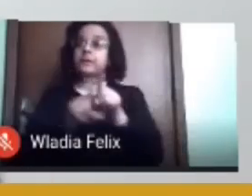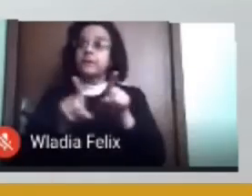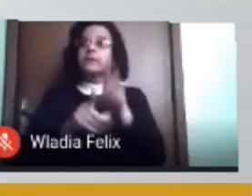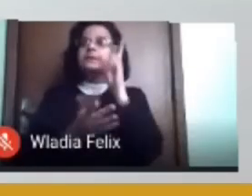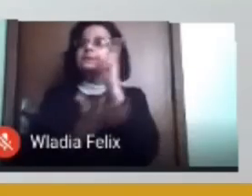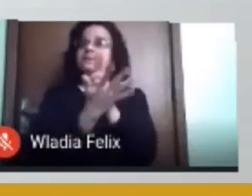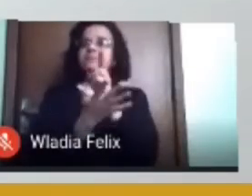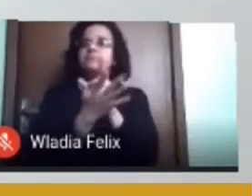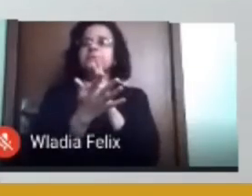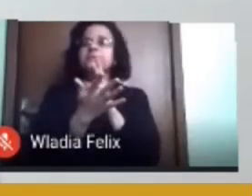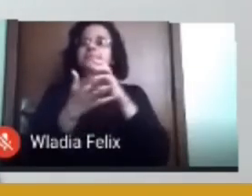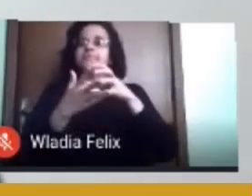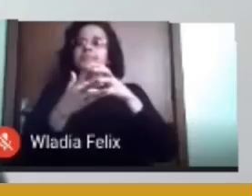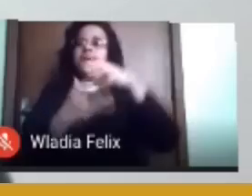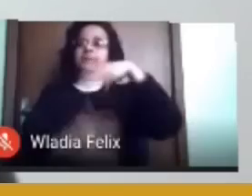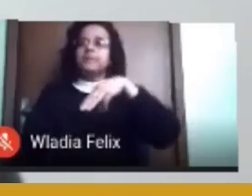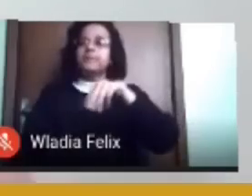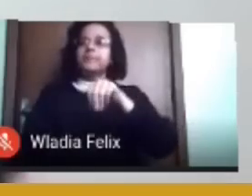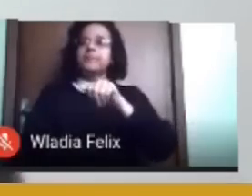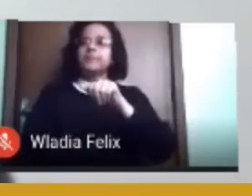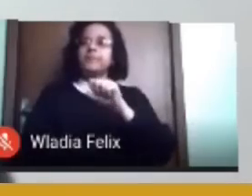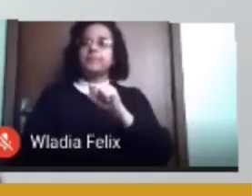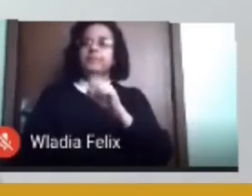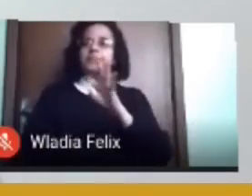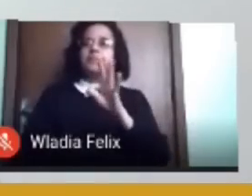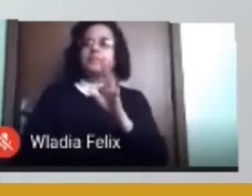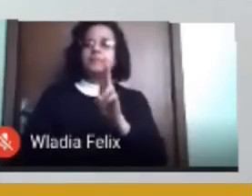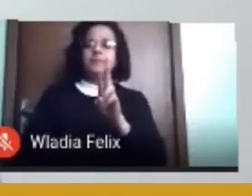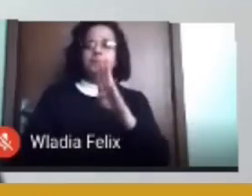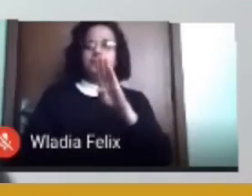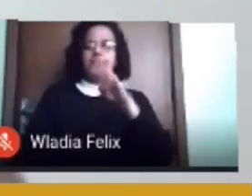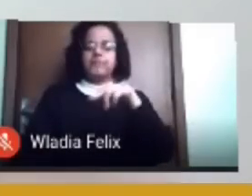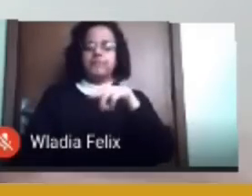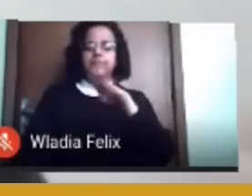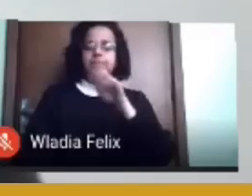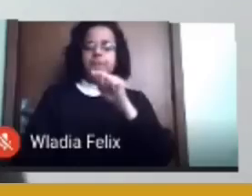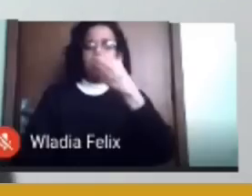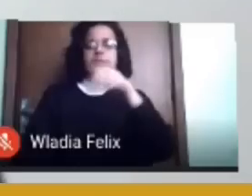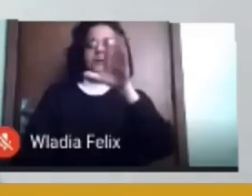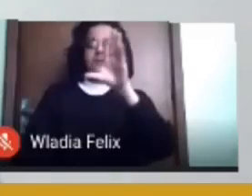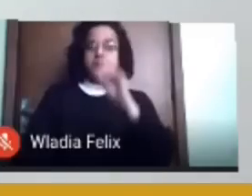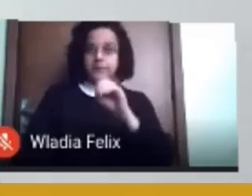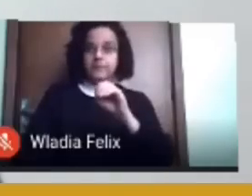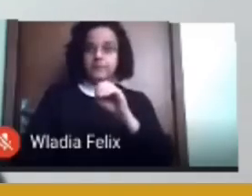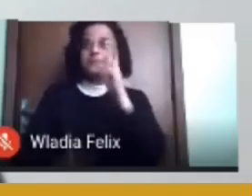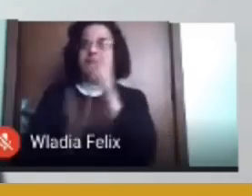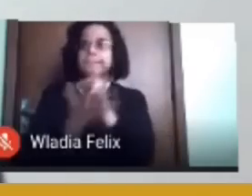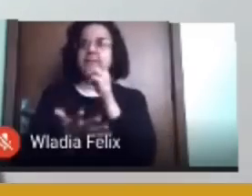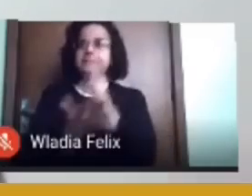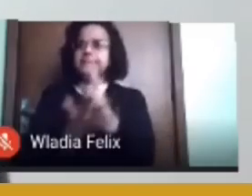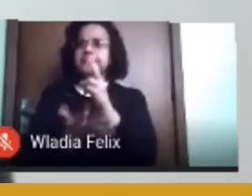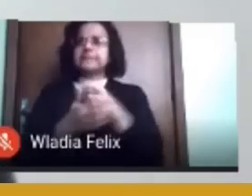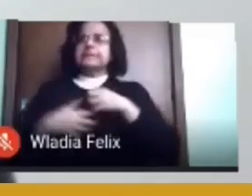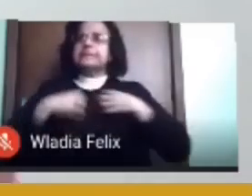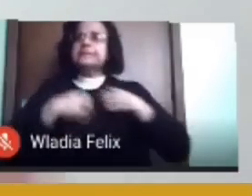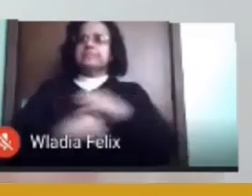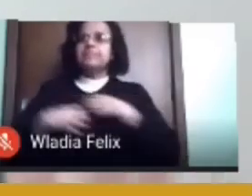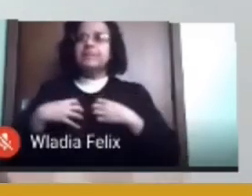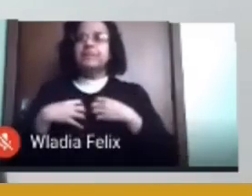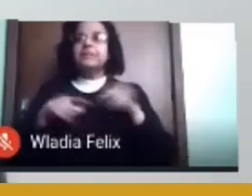momentos, medo de adultos estranhos, medo do escuro, medo de ficar sozinho e de ser deixado em algum